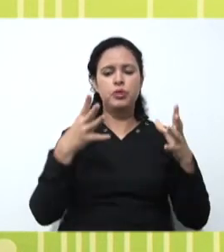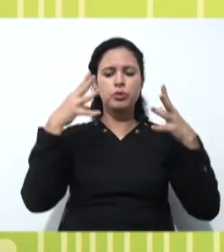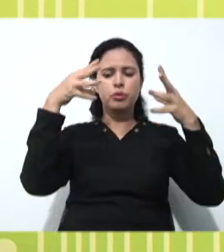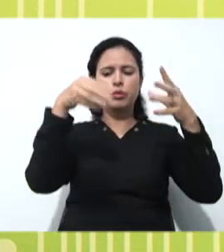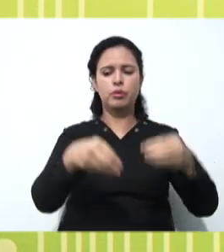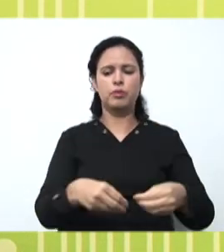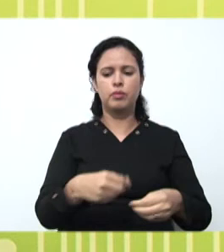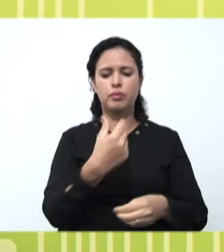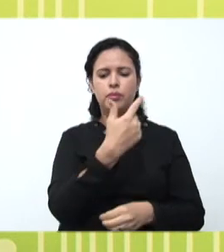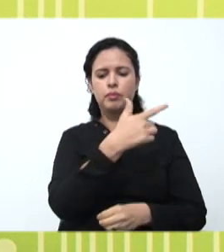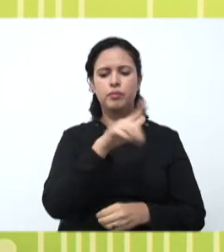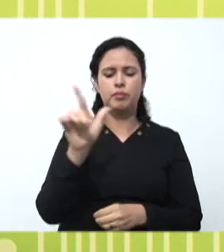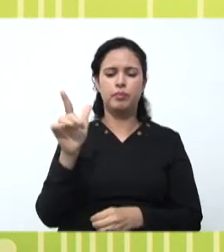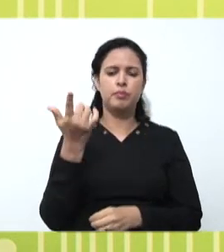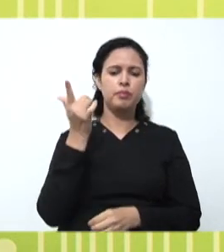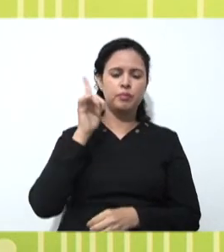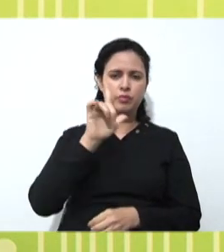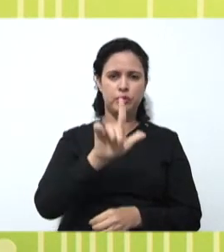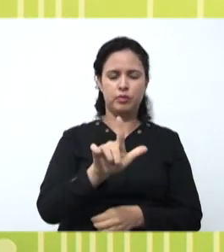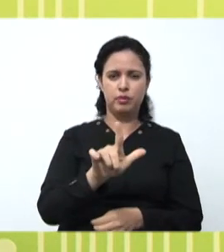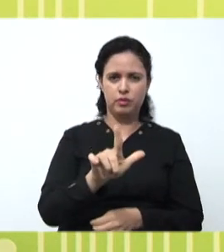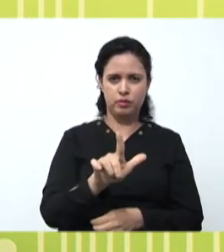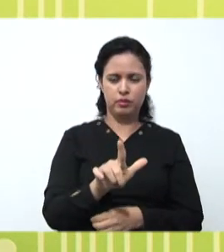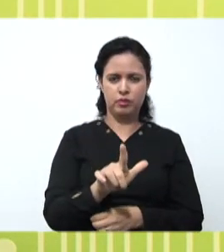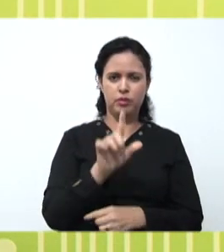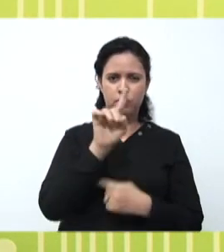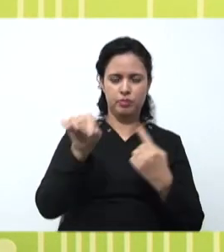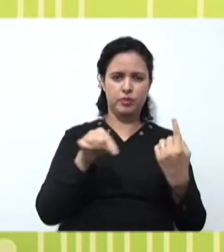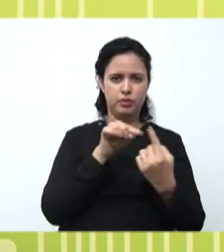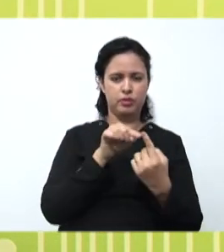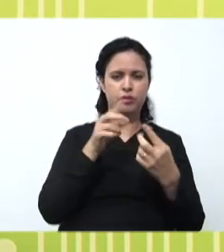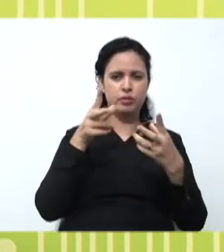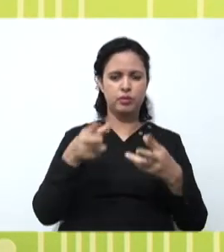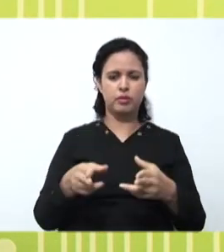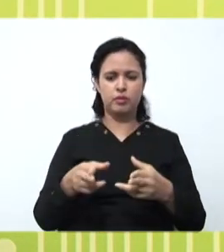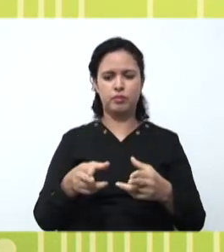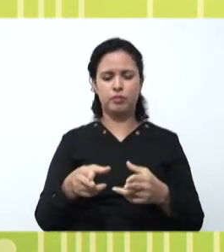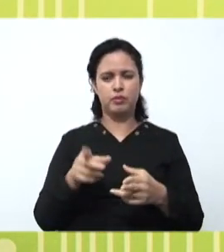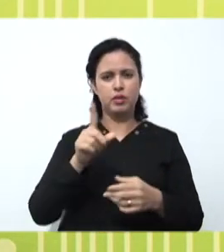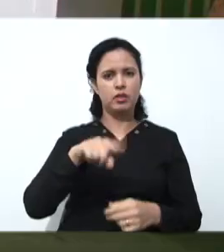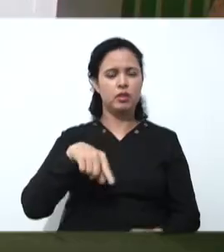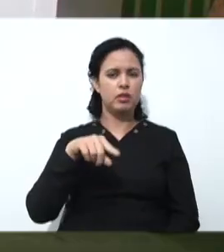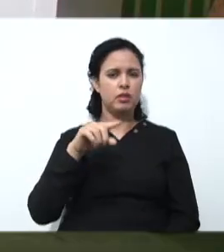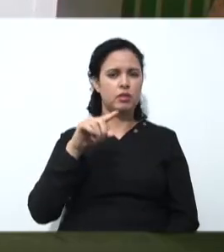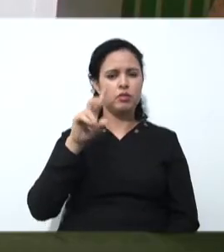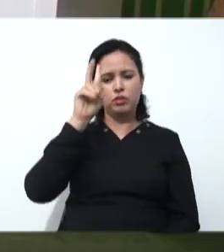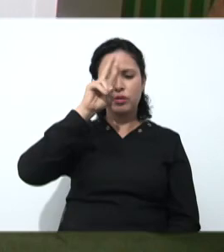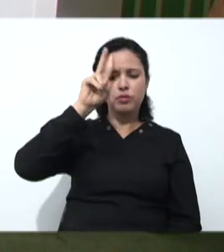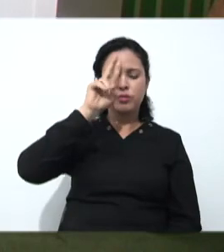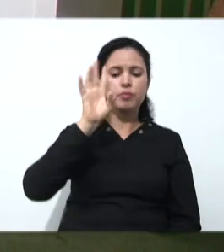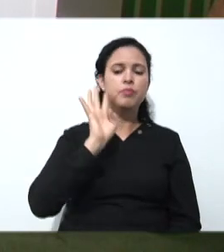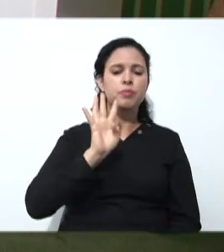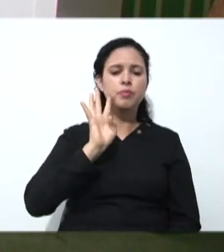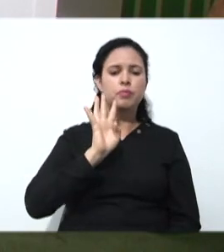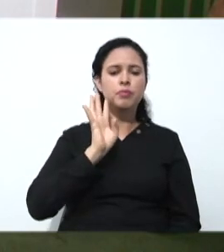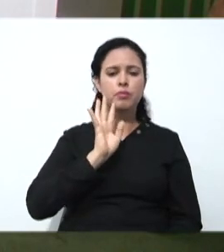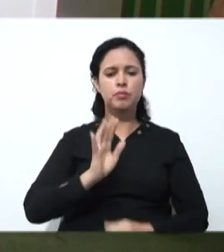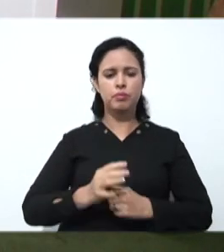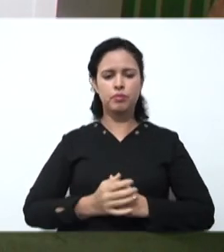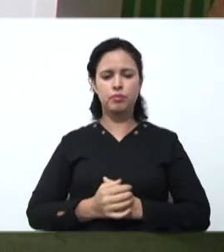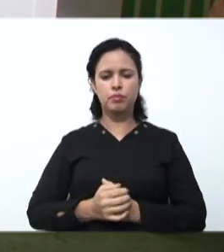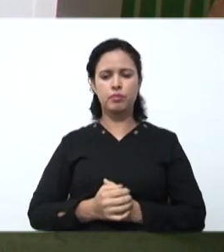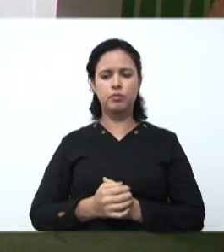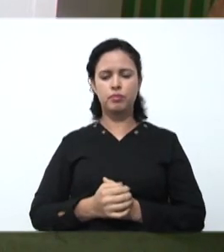os outros para que alcançassem aí o mesmo objetivo. Uma história bem interessante também, professor.